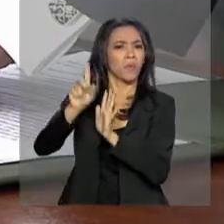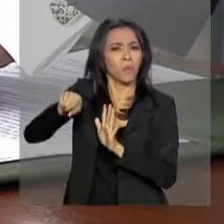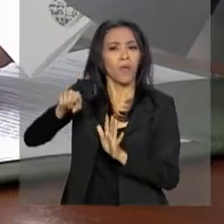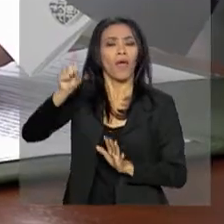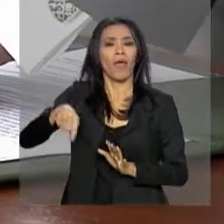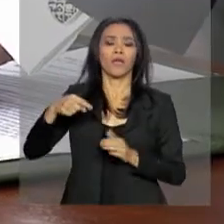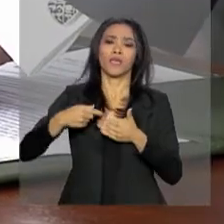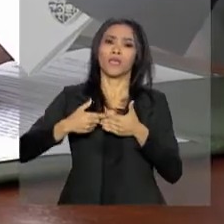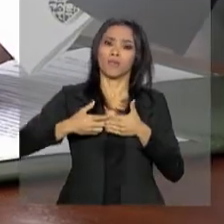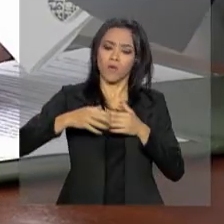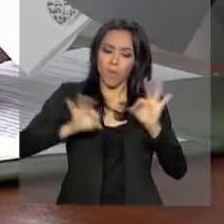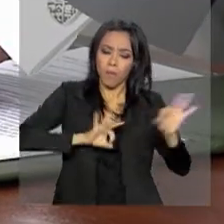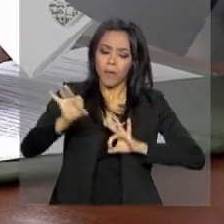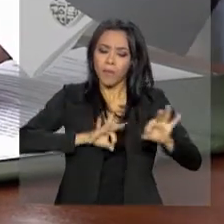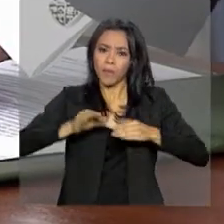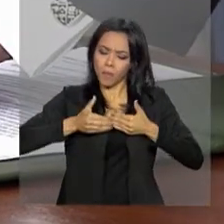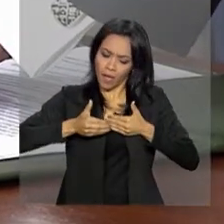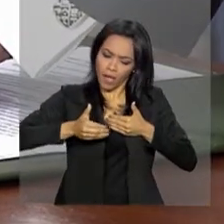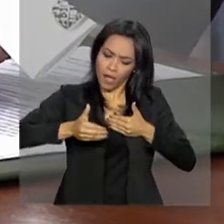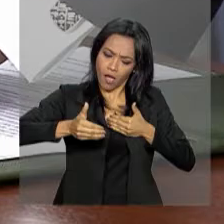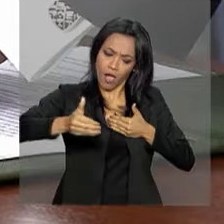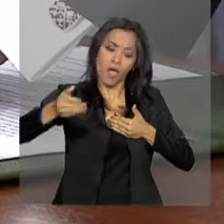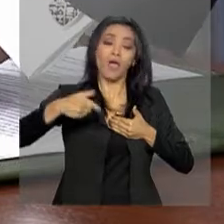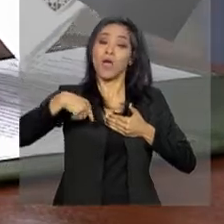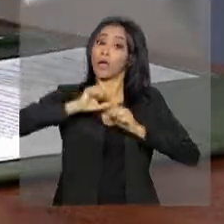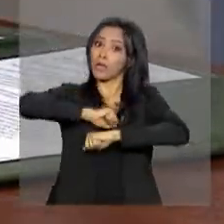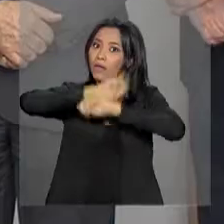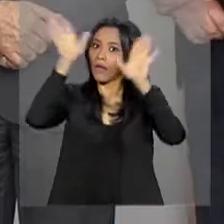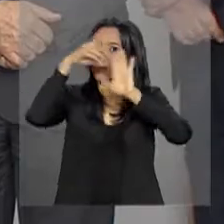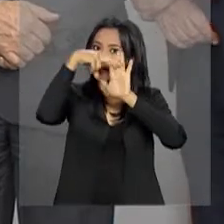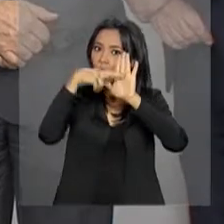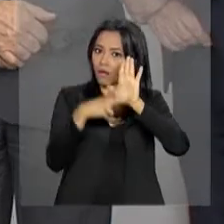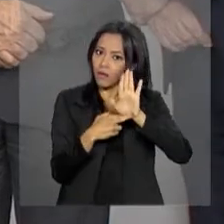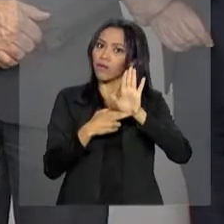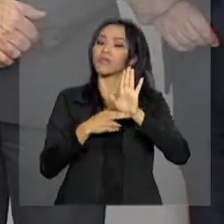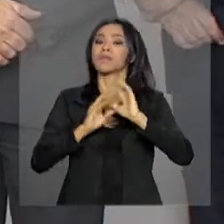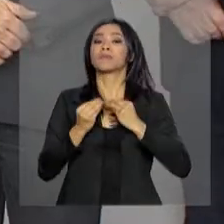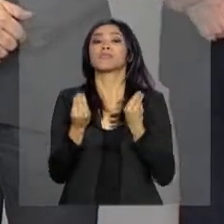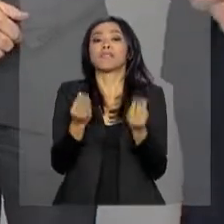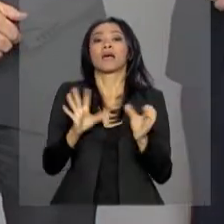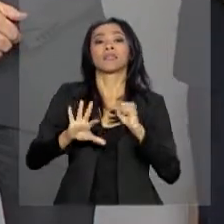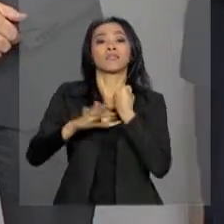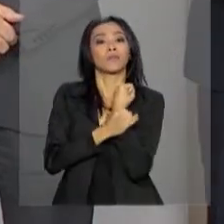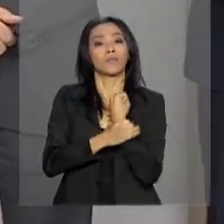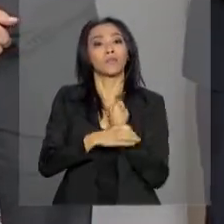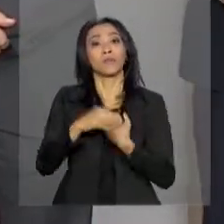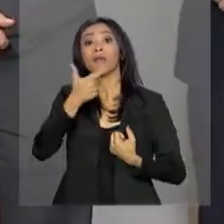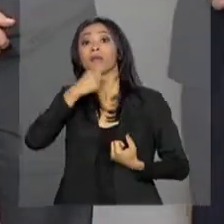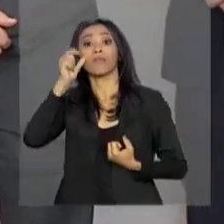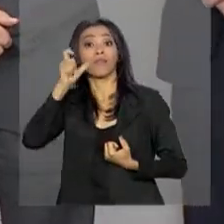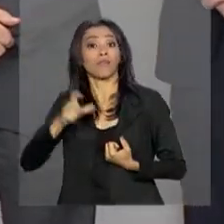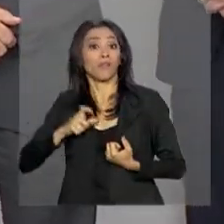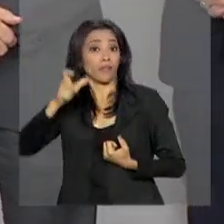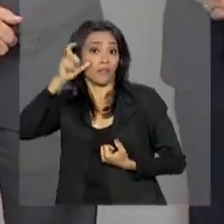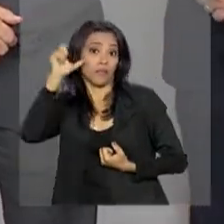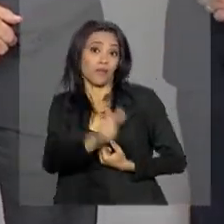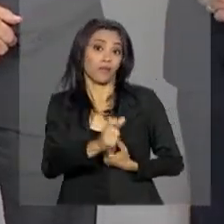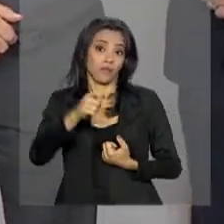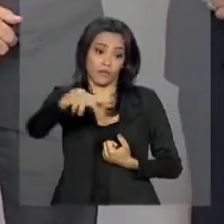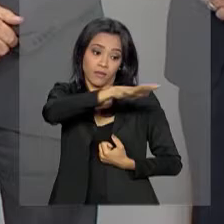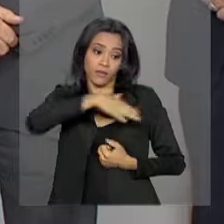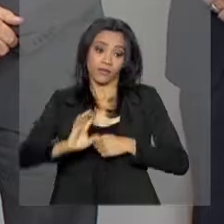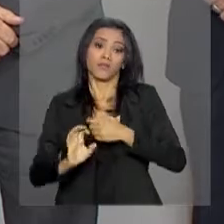de longo prazo com regras claras e previsíveis para dar segurança aos investimentos e incentivar a